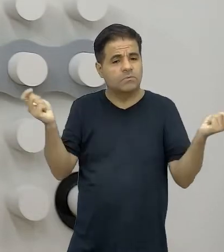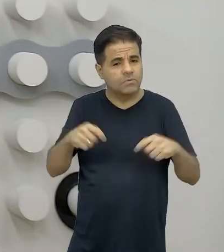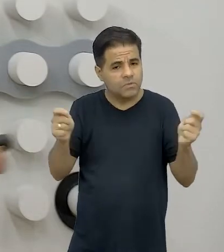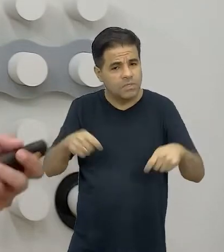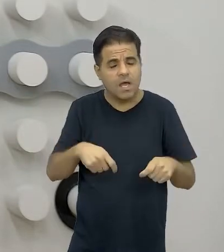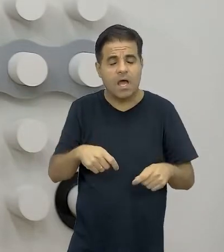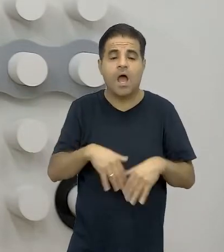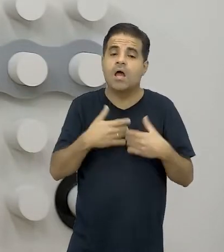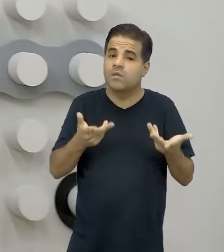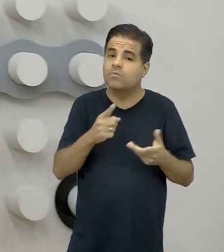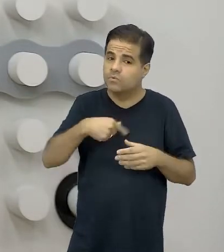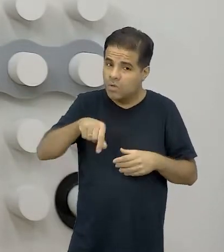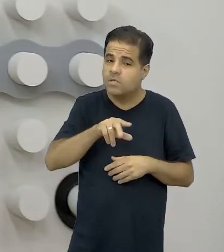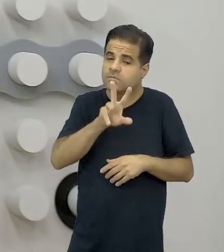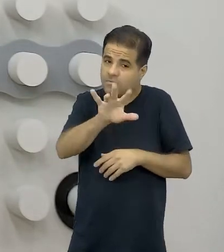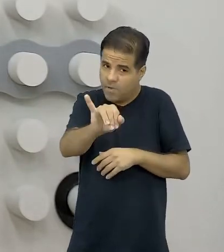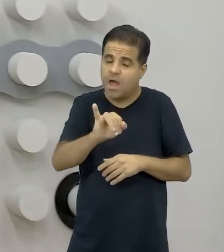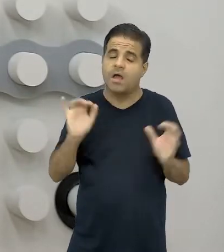Ou seja, a gente vai